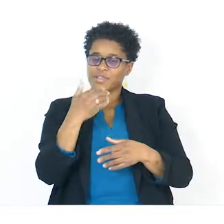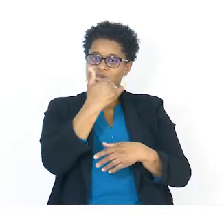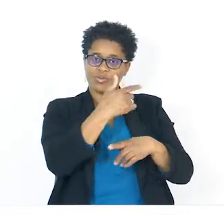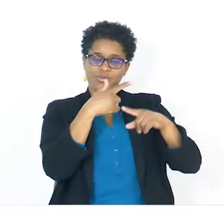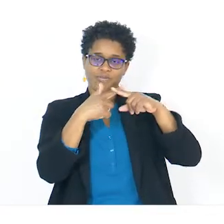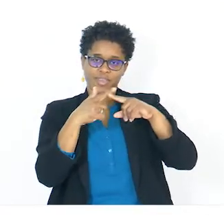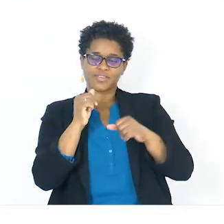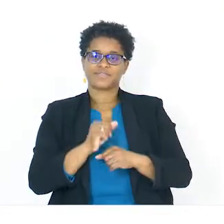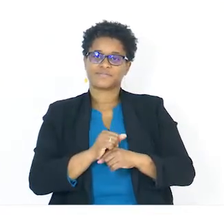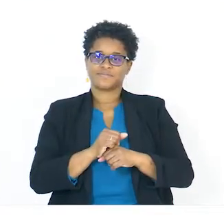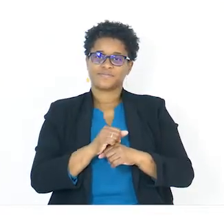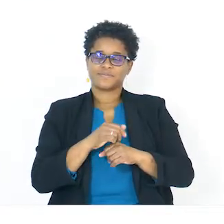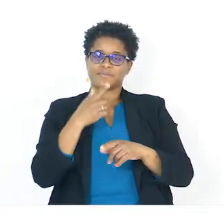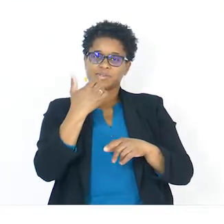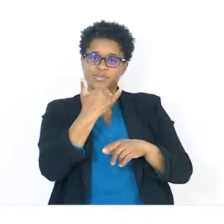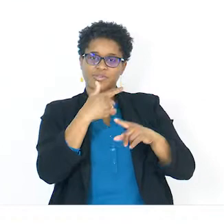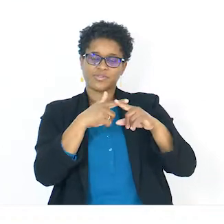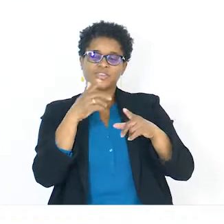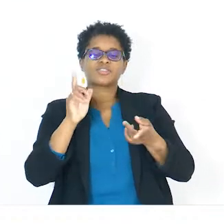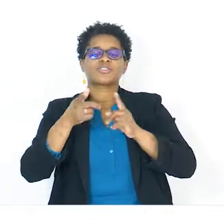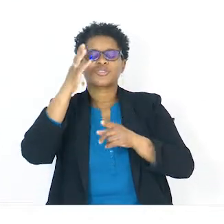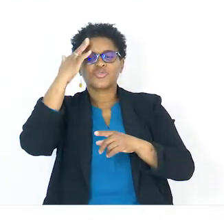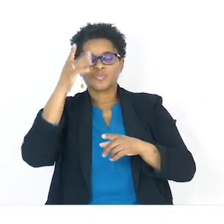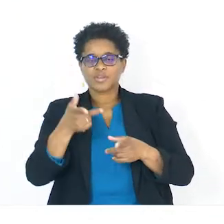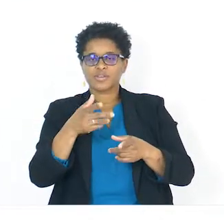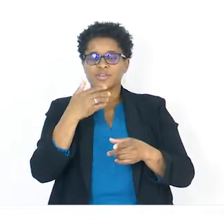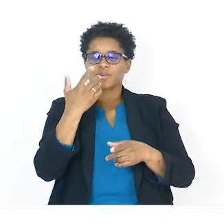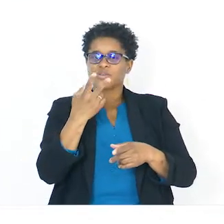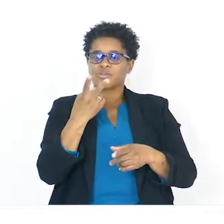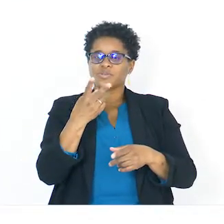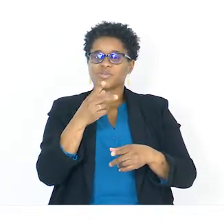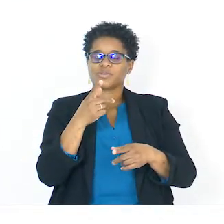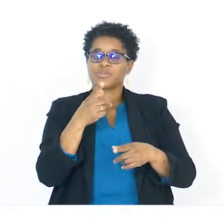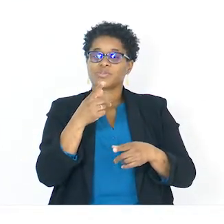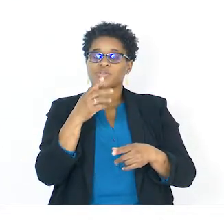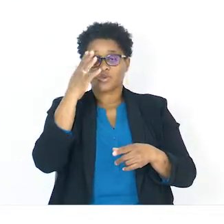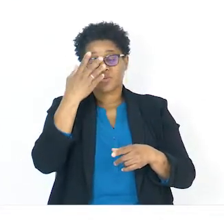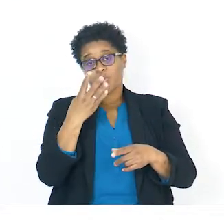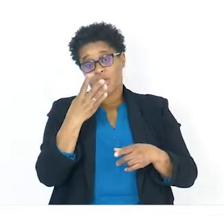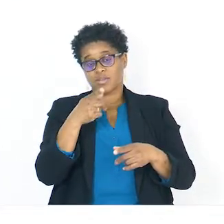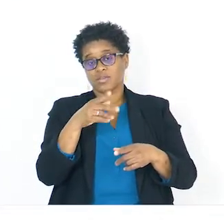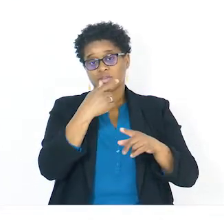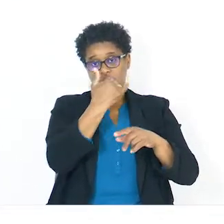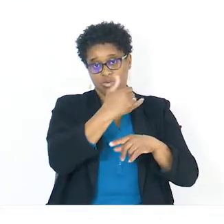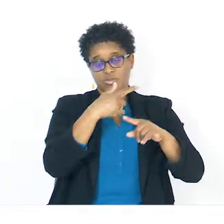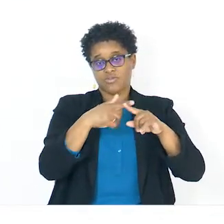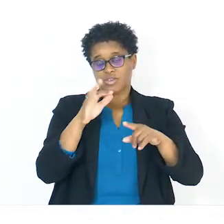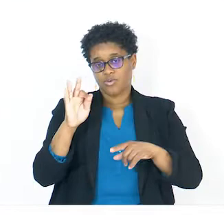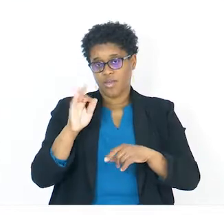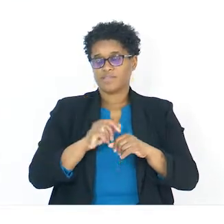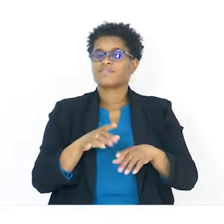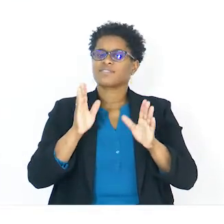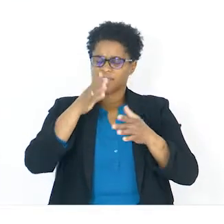temos 2 vezes que número? É o dobro de 4. Então, significa ter 2